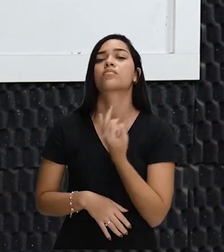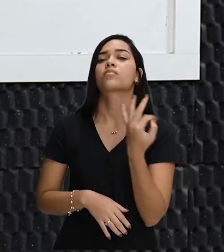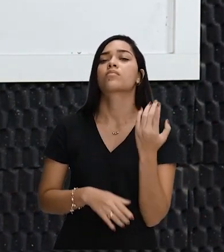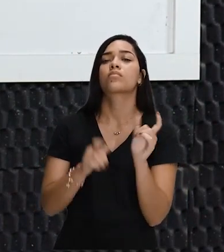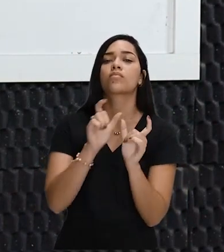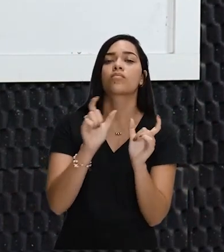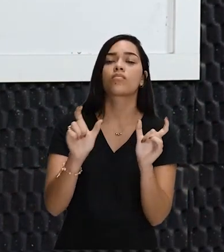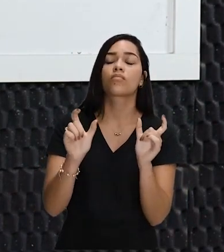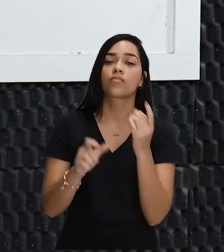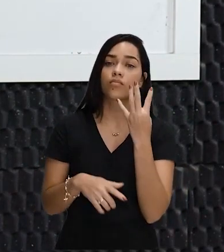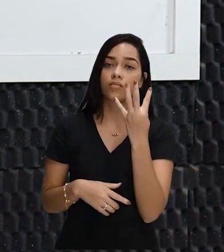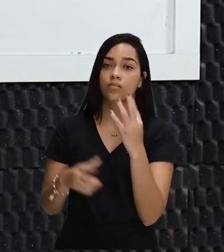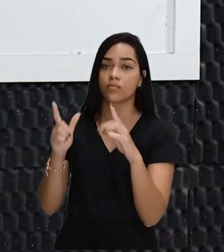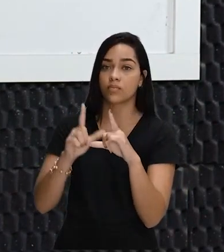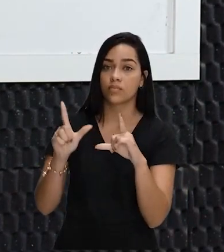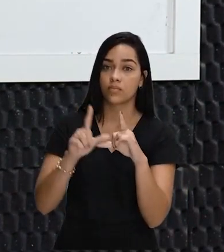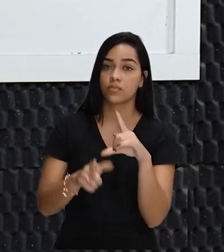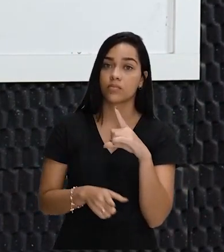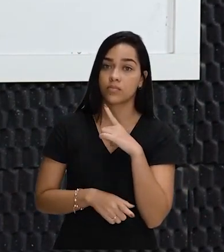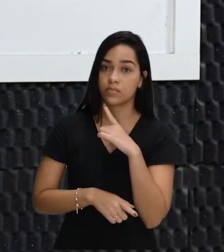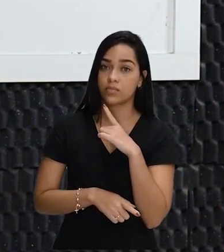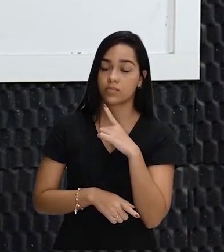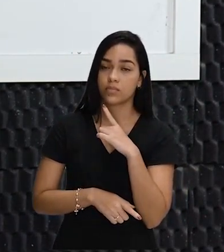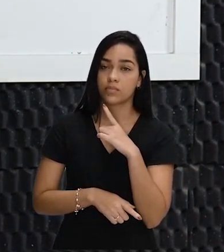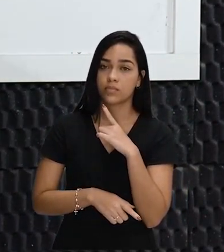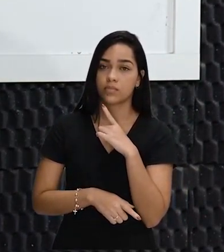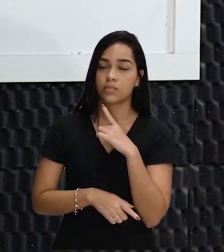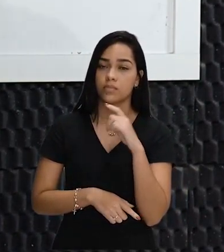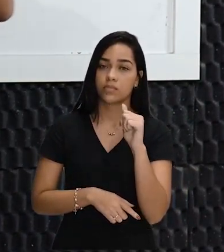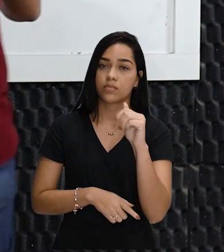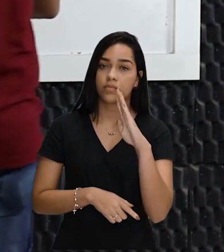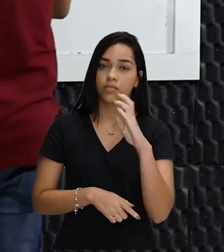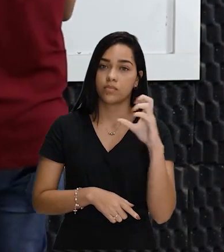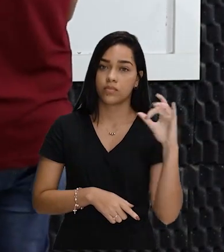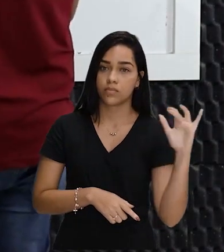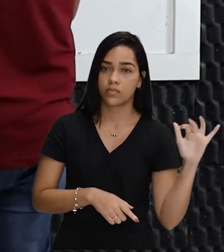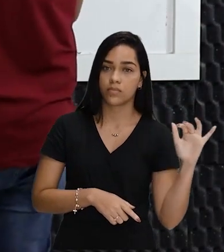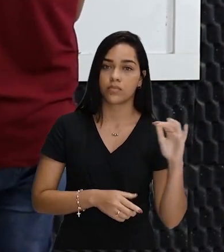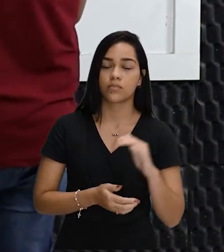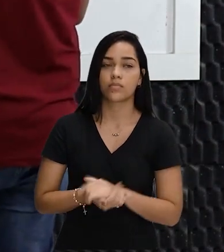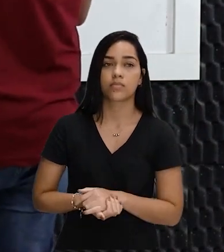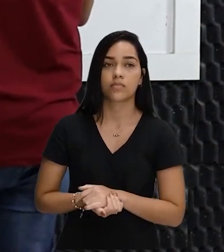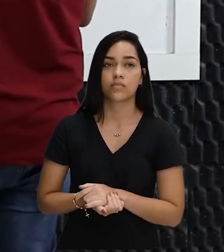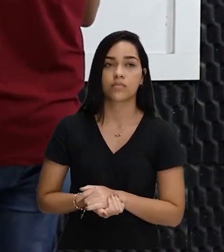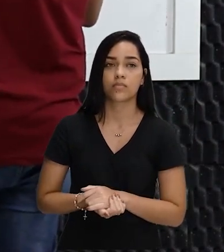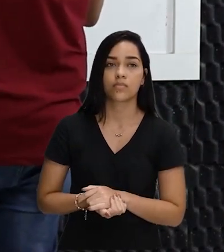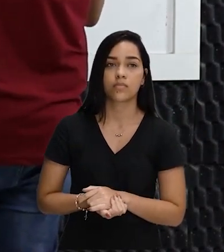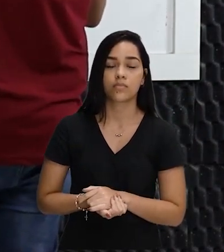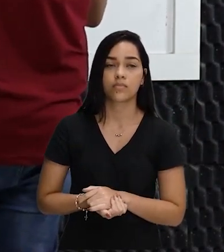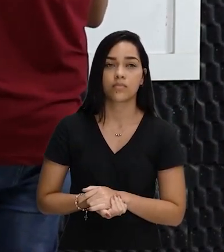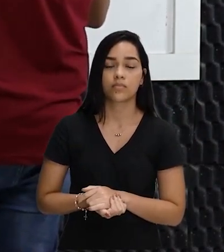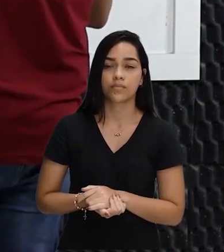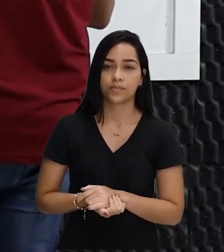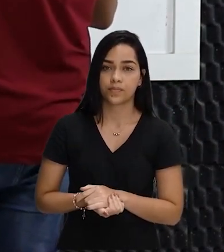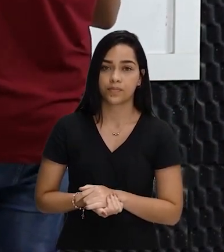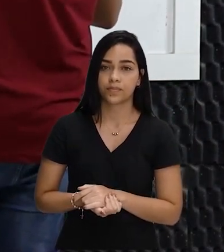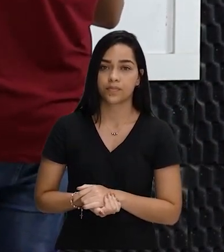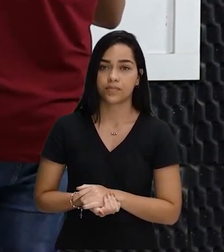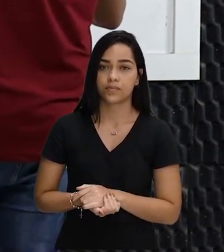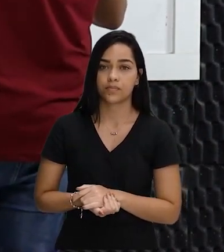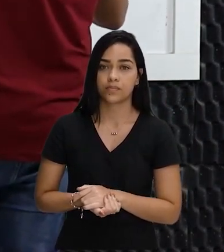palavras com quatro letras existem aí nesse alfabeto né então você tem que